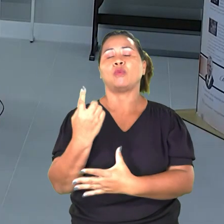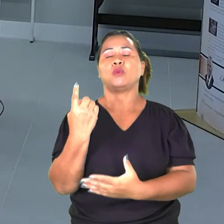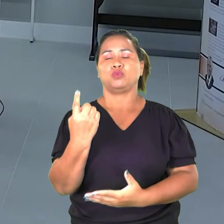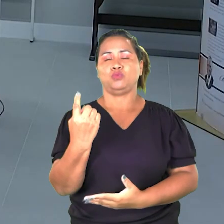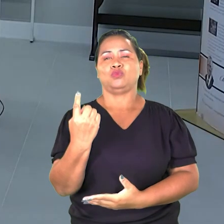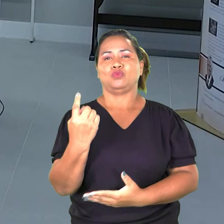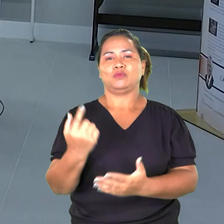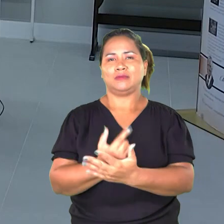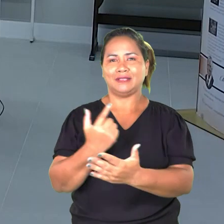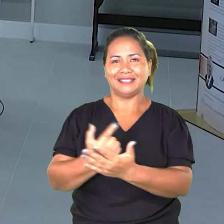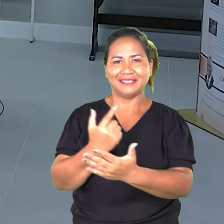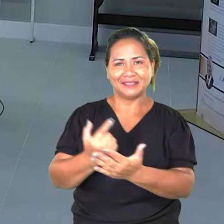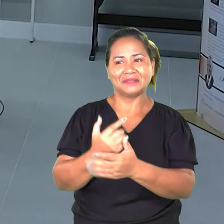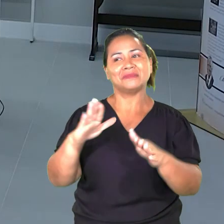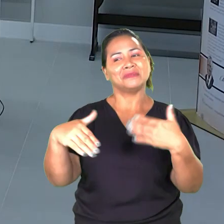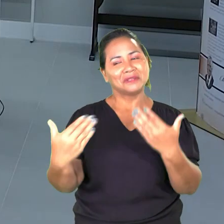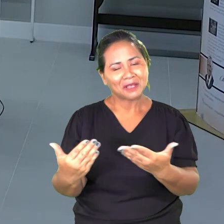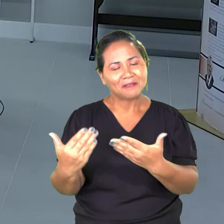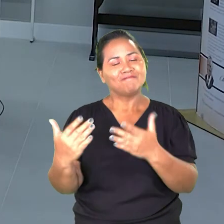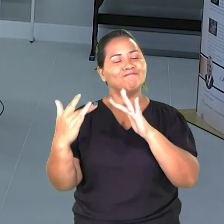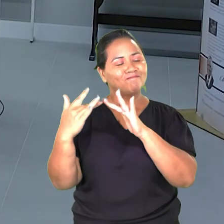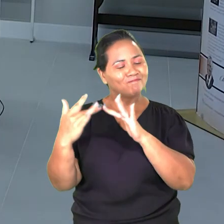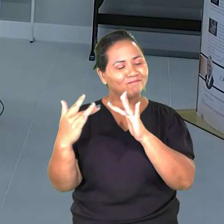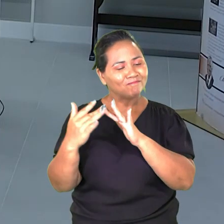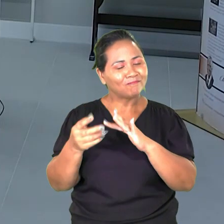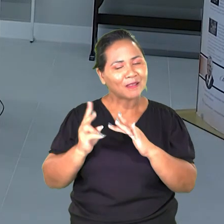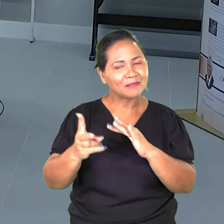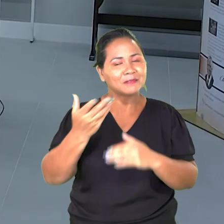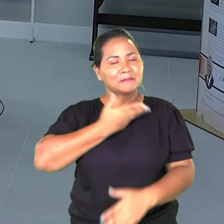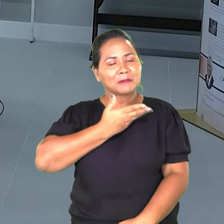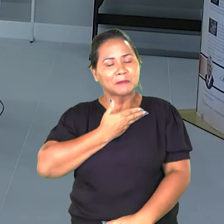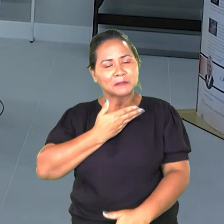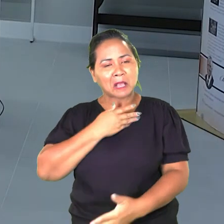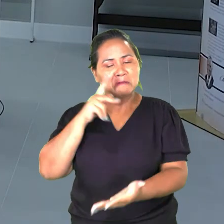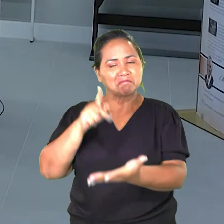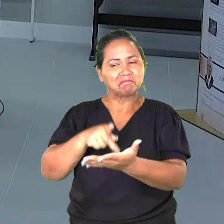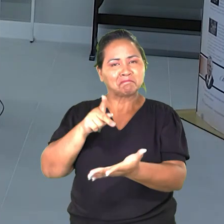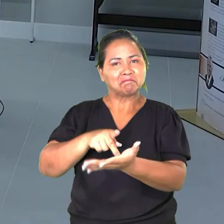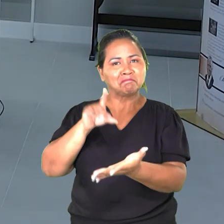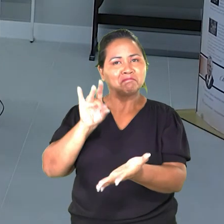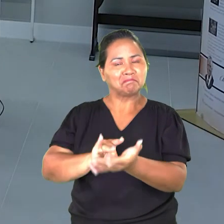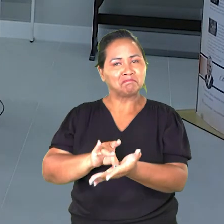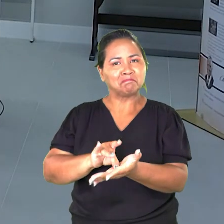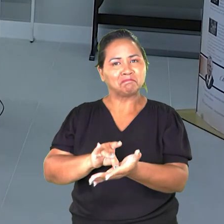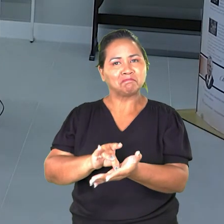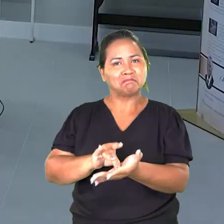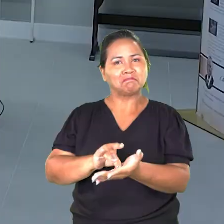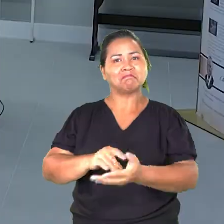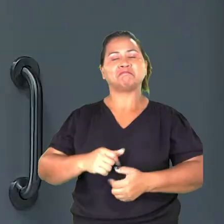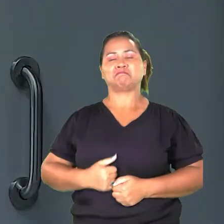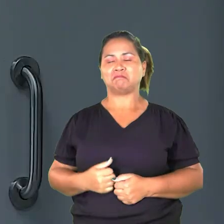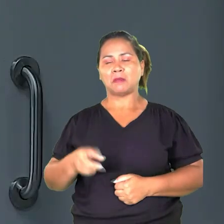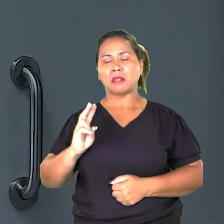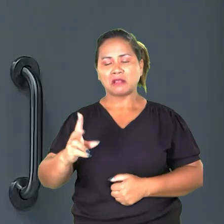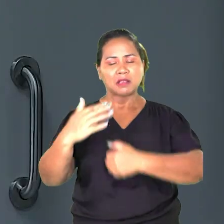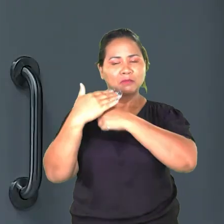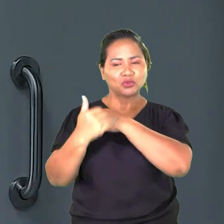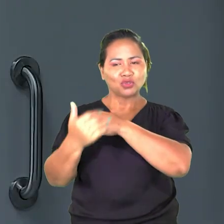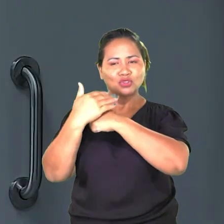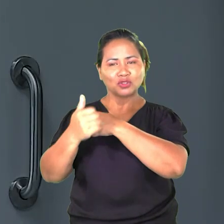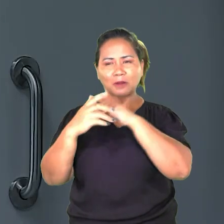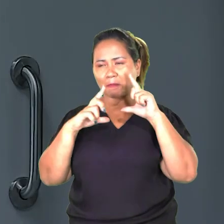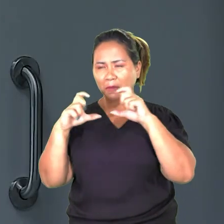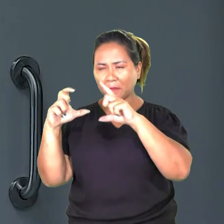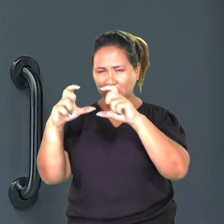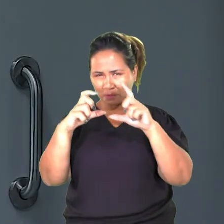nos aproximamos numa amizade franca, legítima e verdadeira. Passei a ser sua fiel